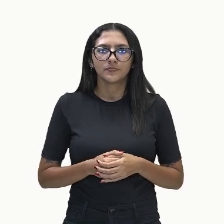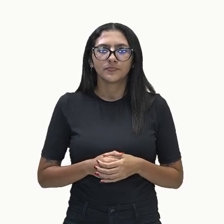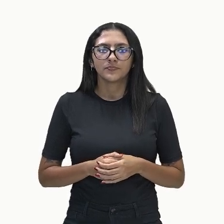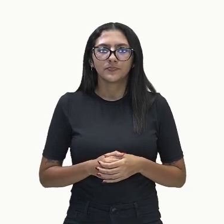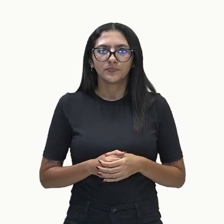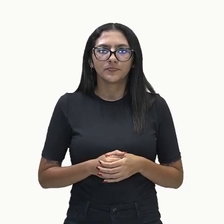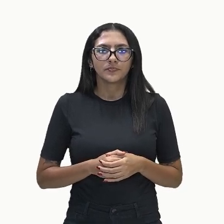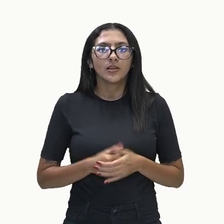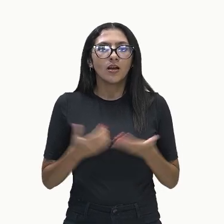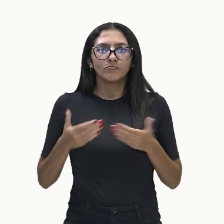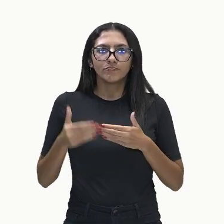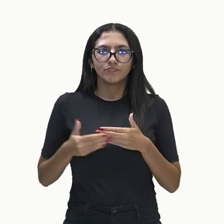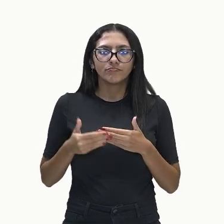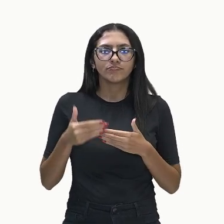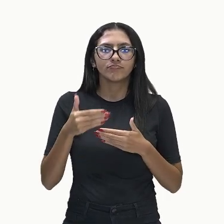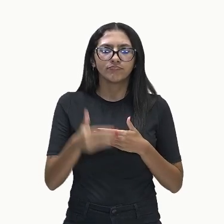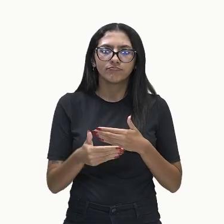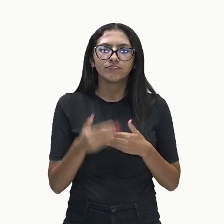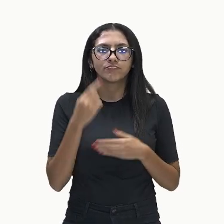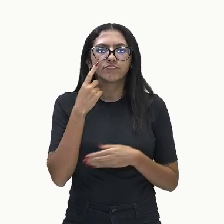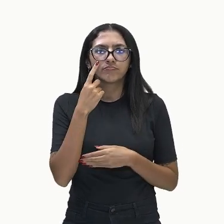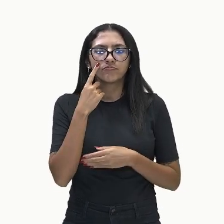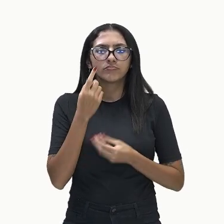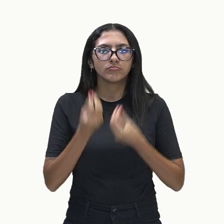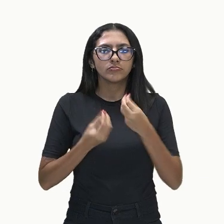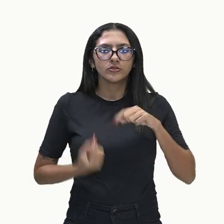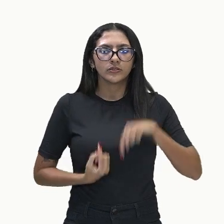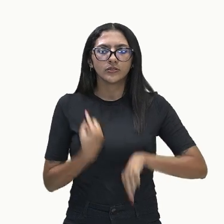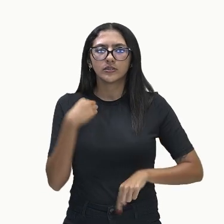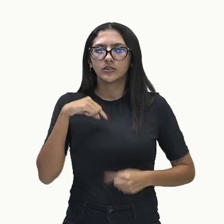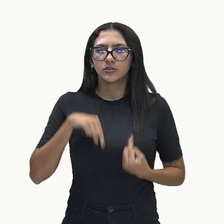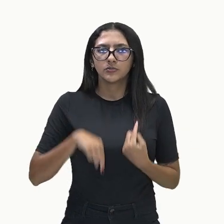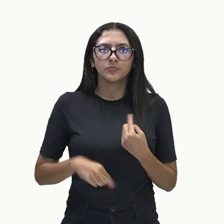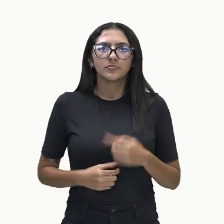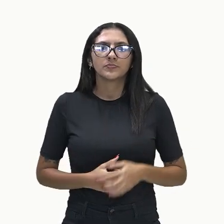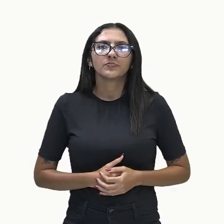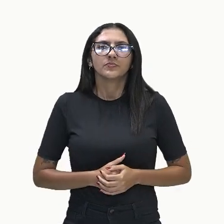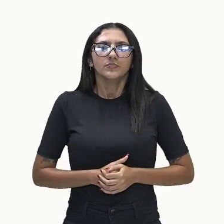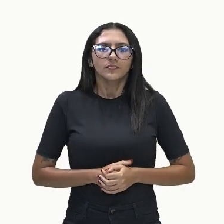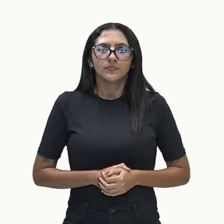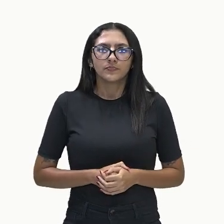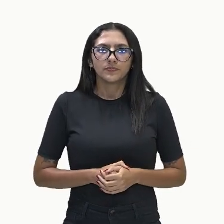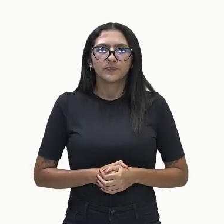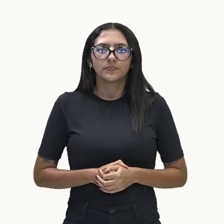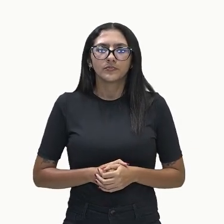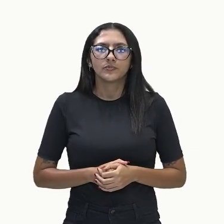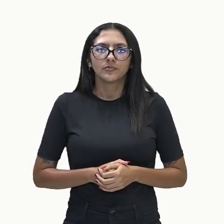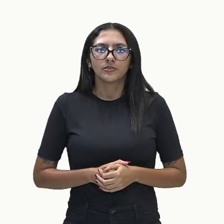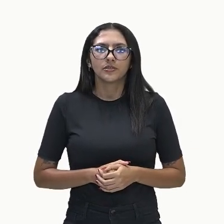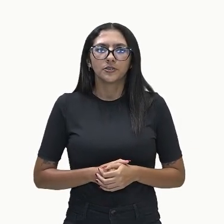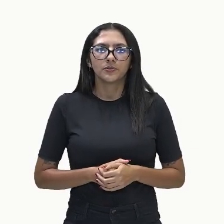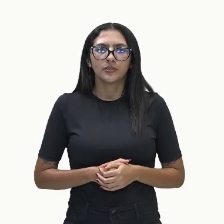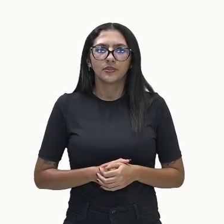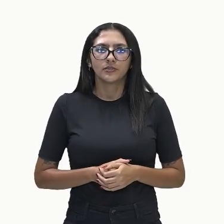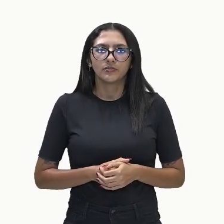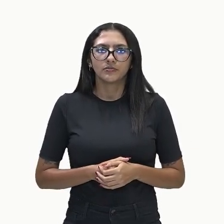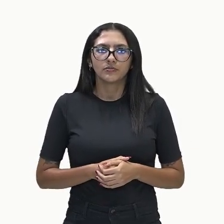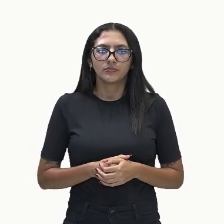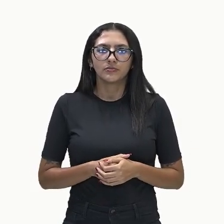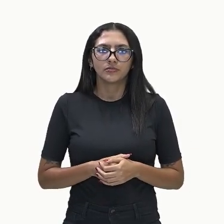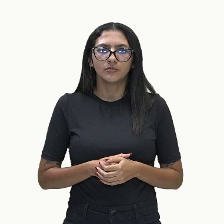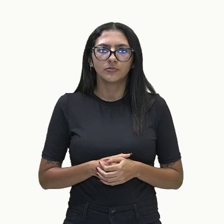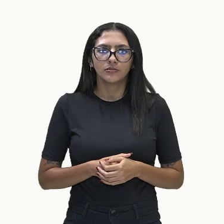dar continuidade com o nosso sistema excretor. O sistema